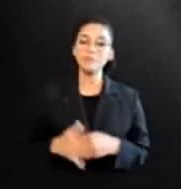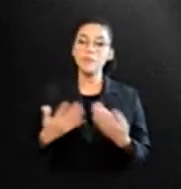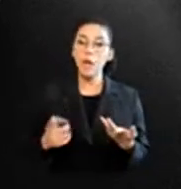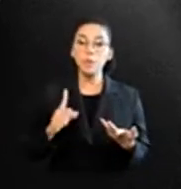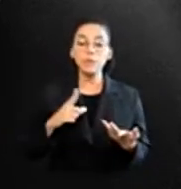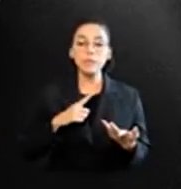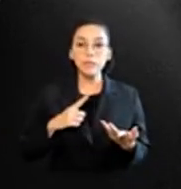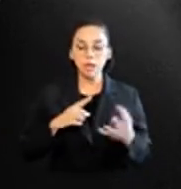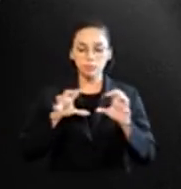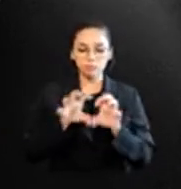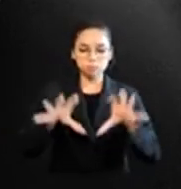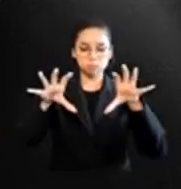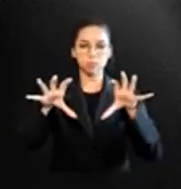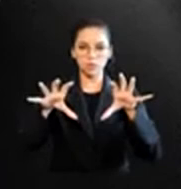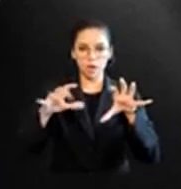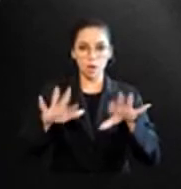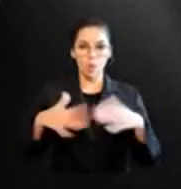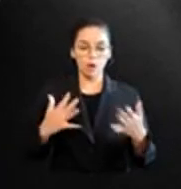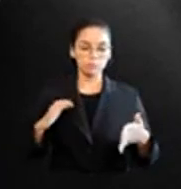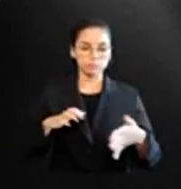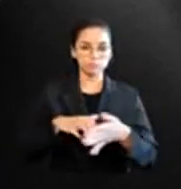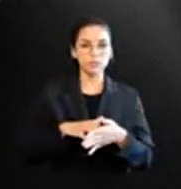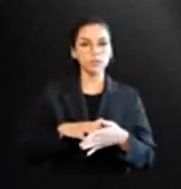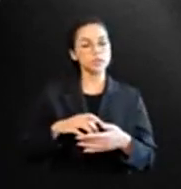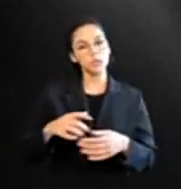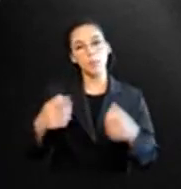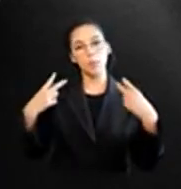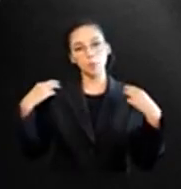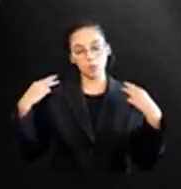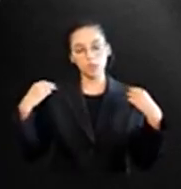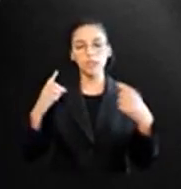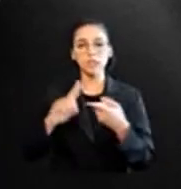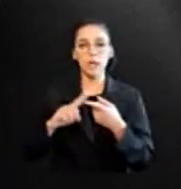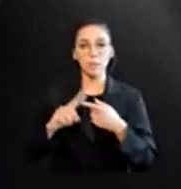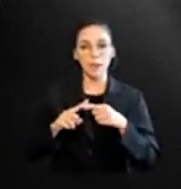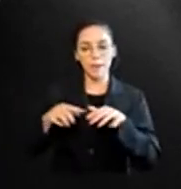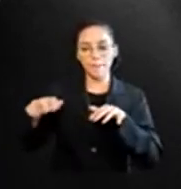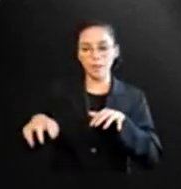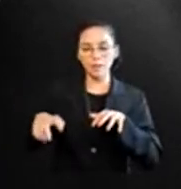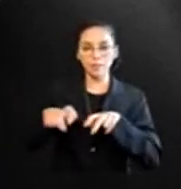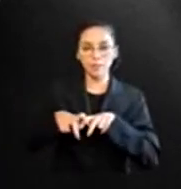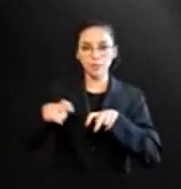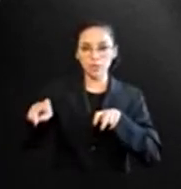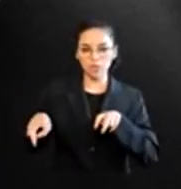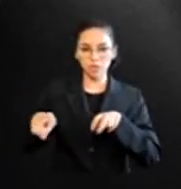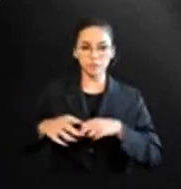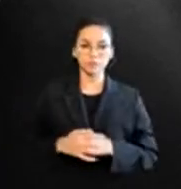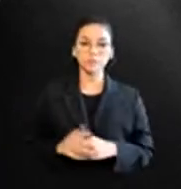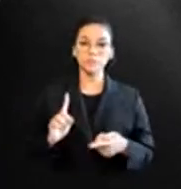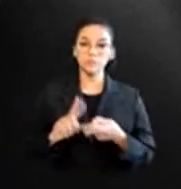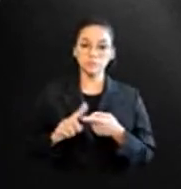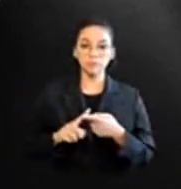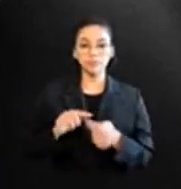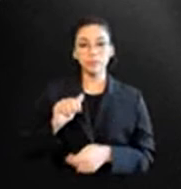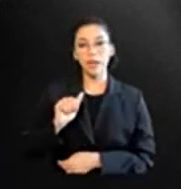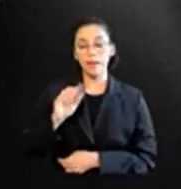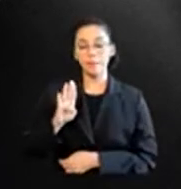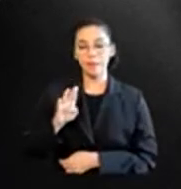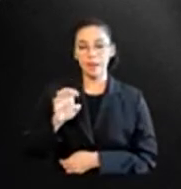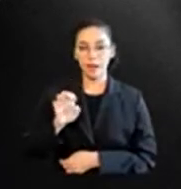motorista e passageiros, além de um controle de estabilidade, que traz funções como freio ABS, repartidor eletrônico de